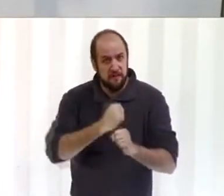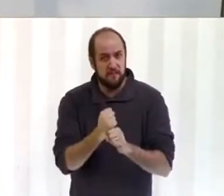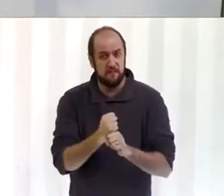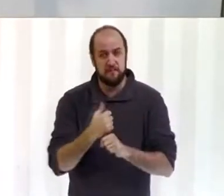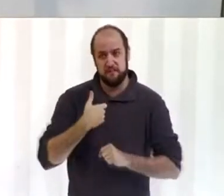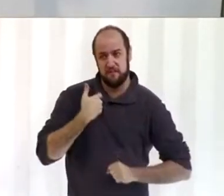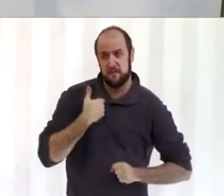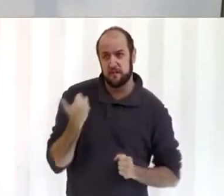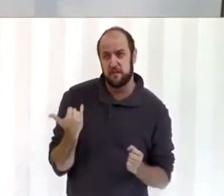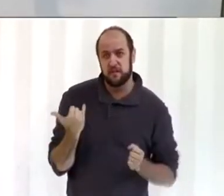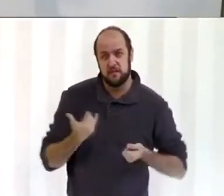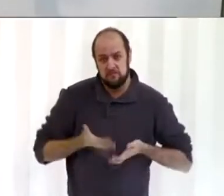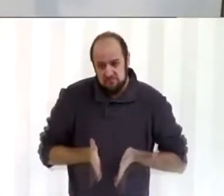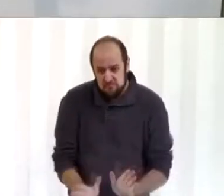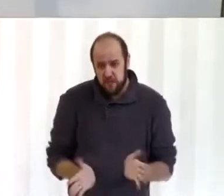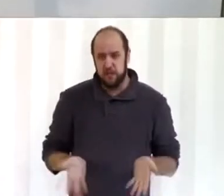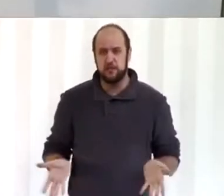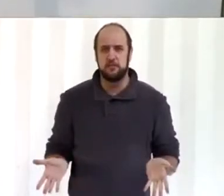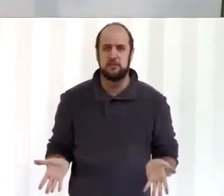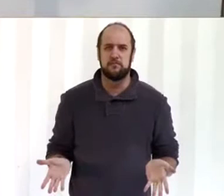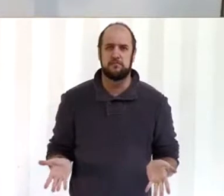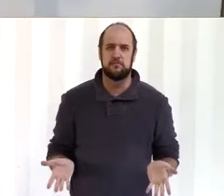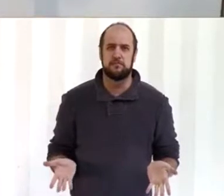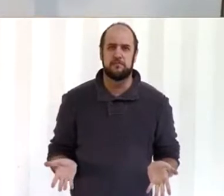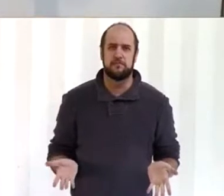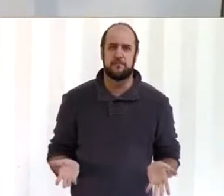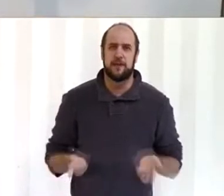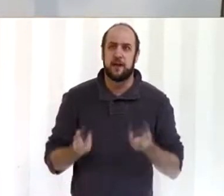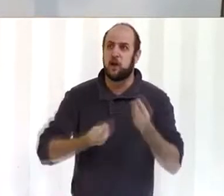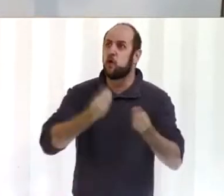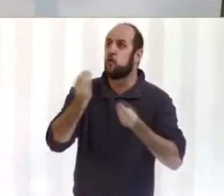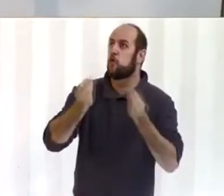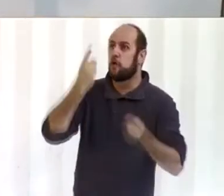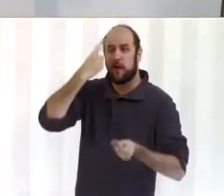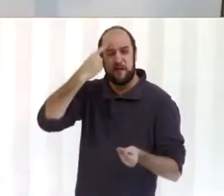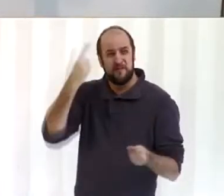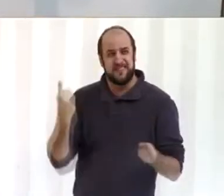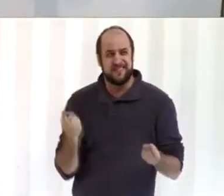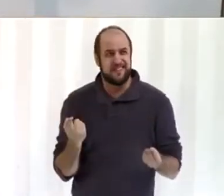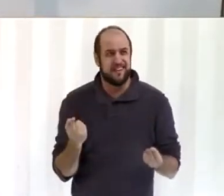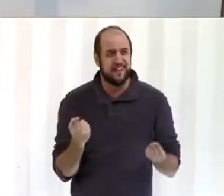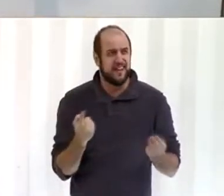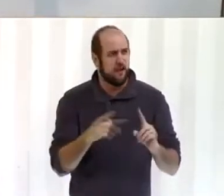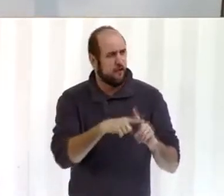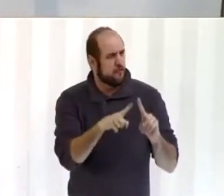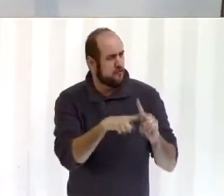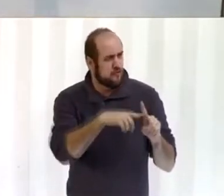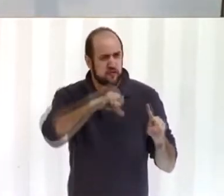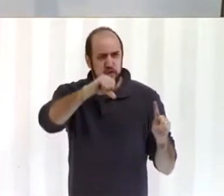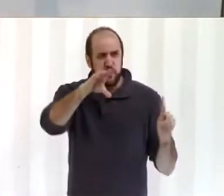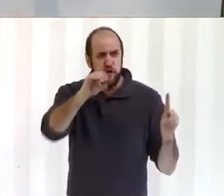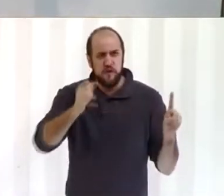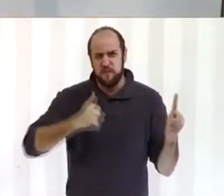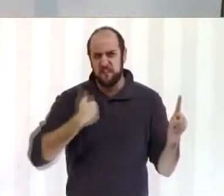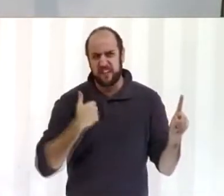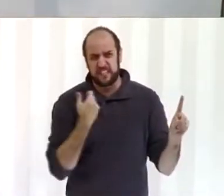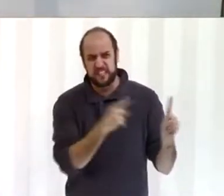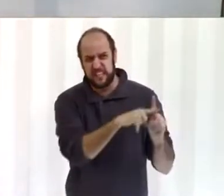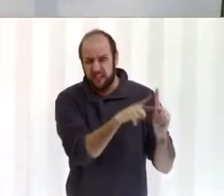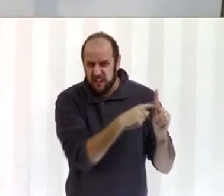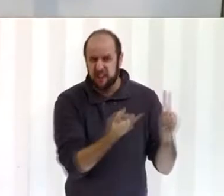e a providência de Deus? Impossível, sem dúvida. Nós vemos e lemos a